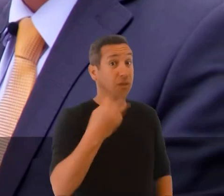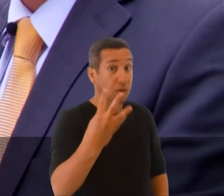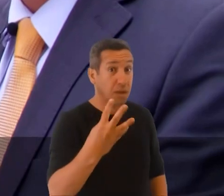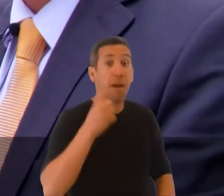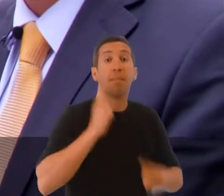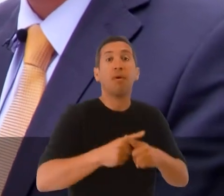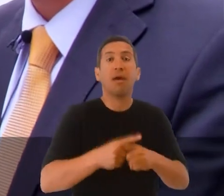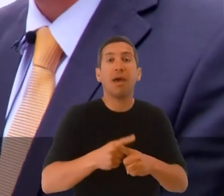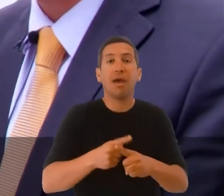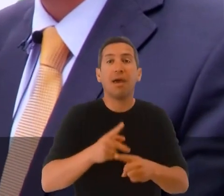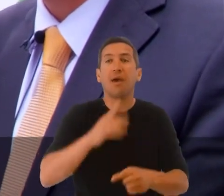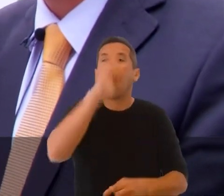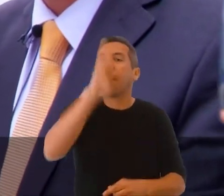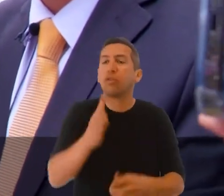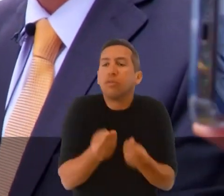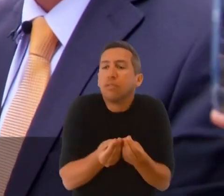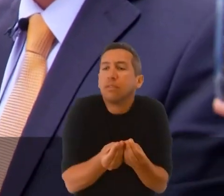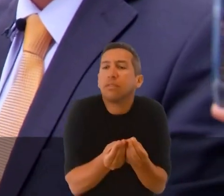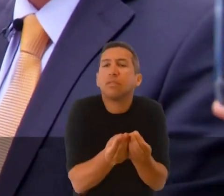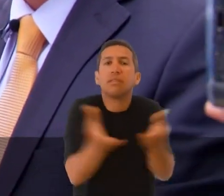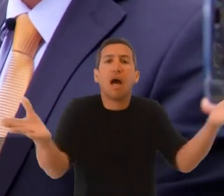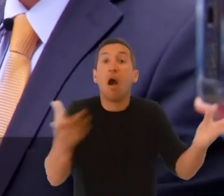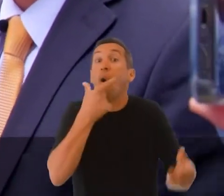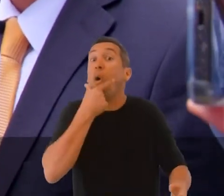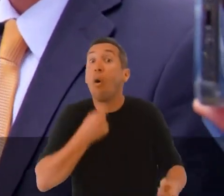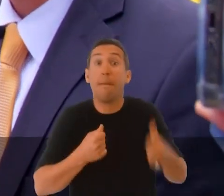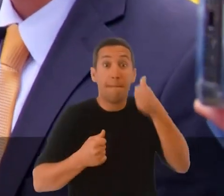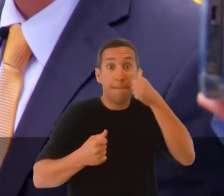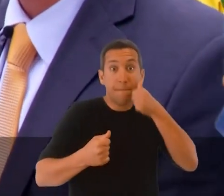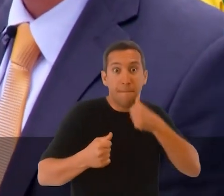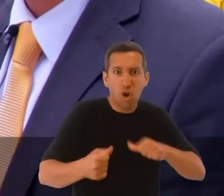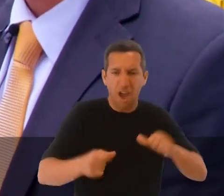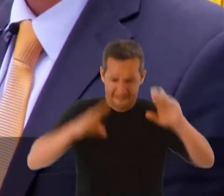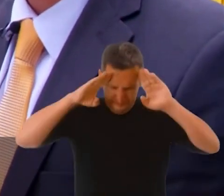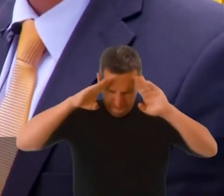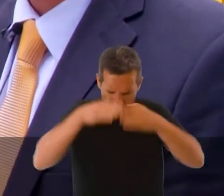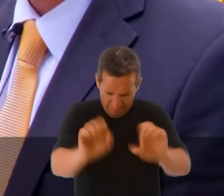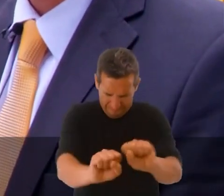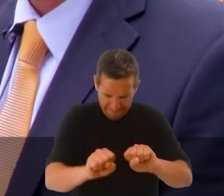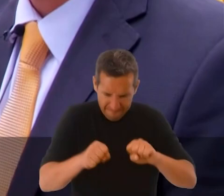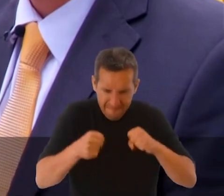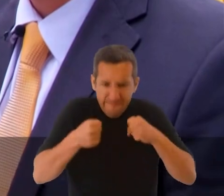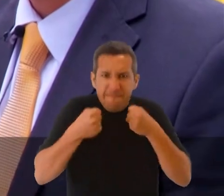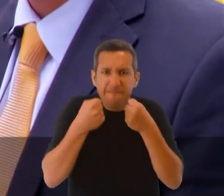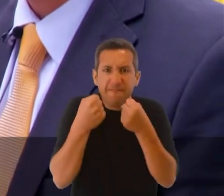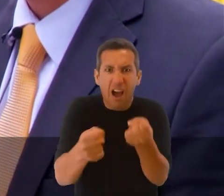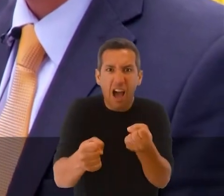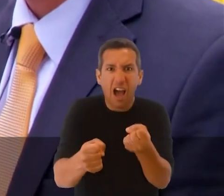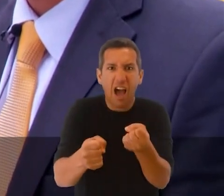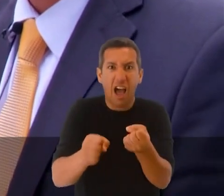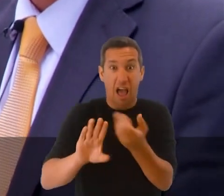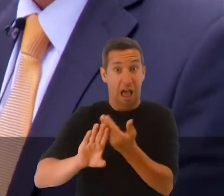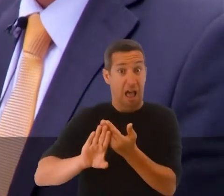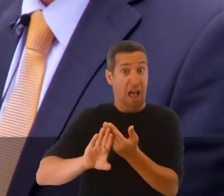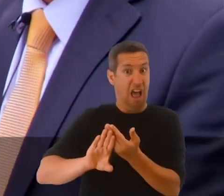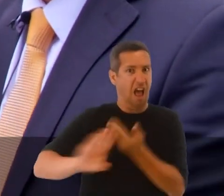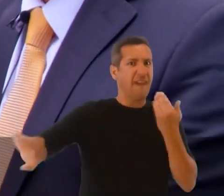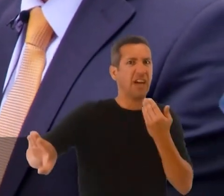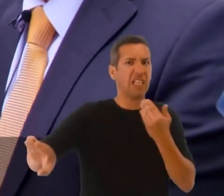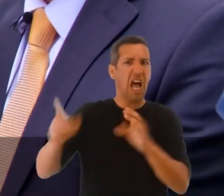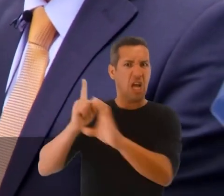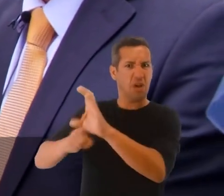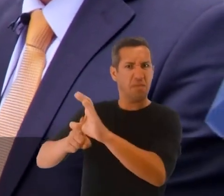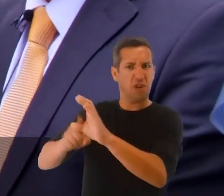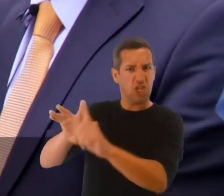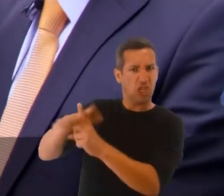vocês estarão oferecendo ao país homens e mulheres que vão dedicar a sua vida a manter esse país longe